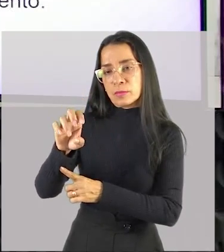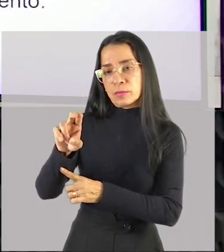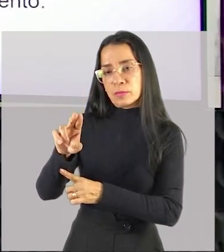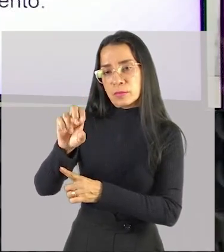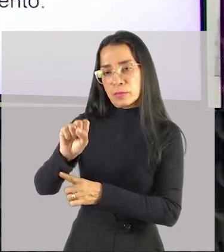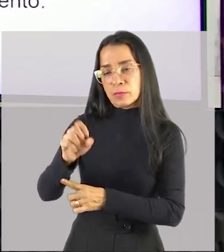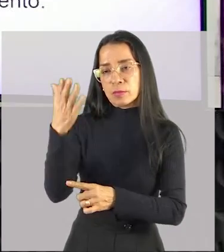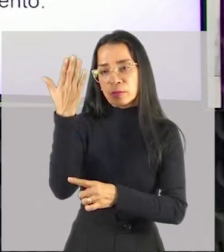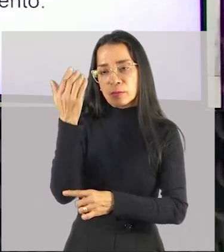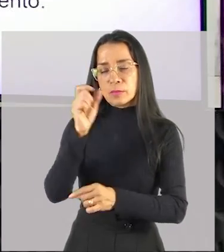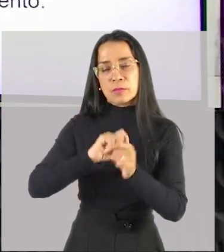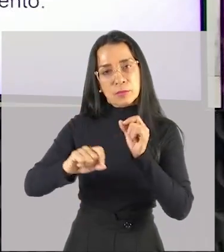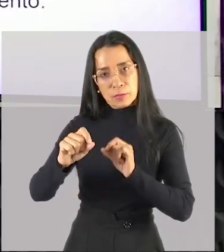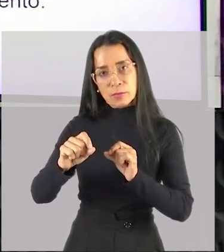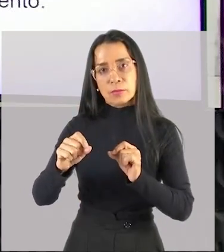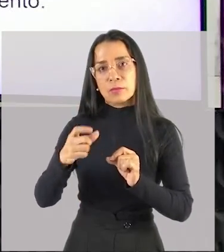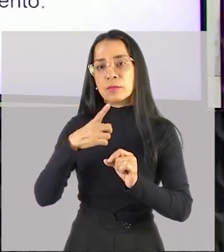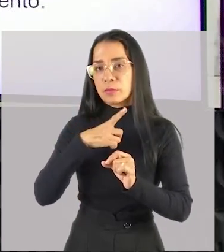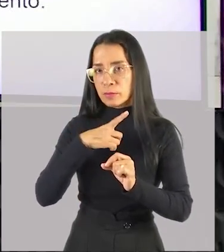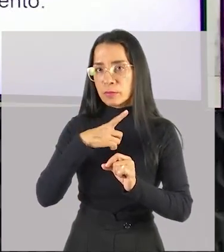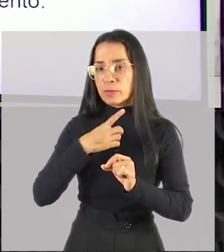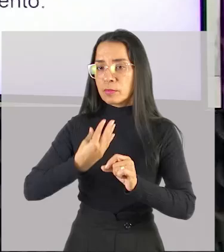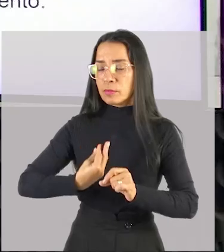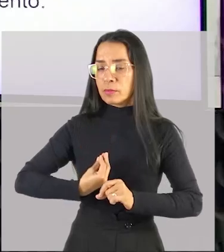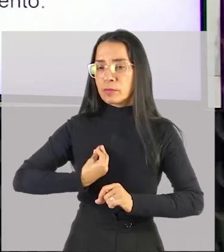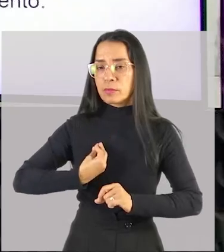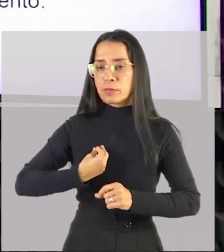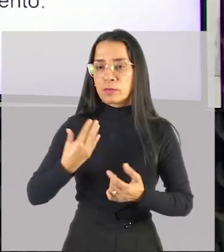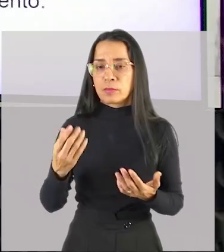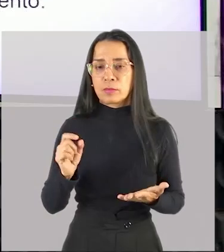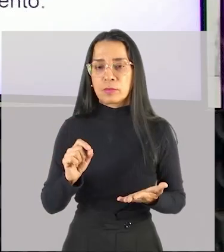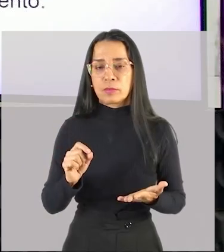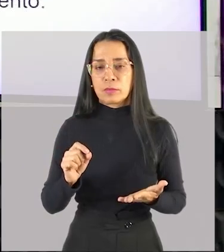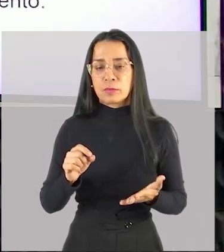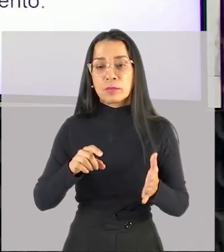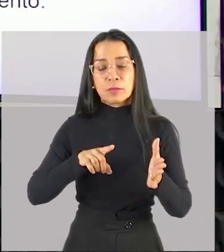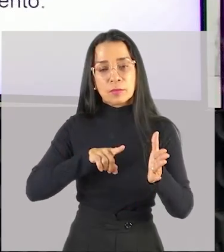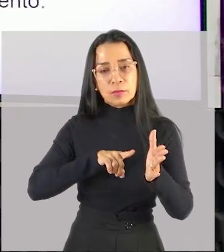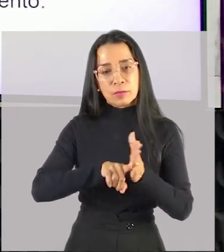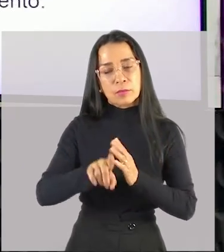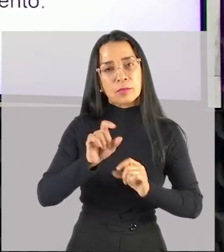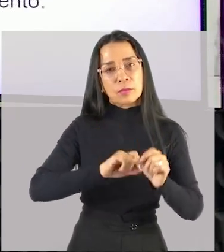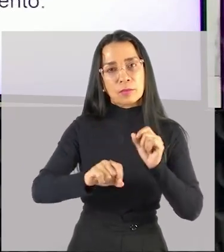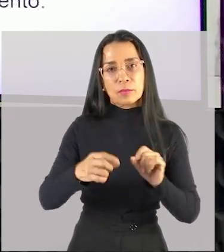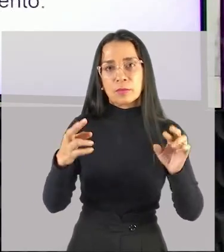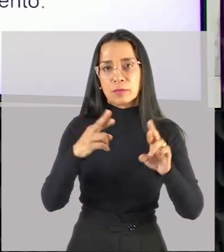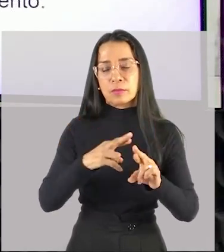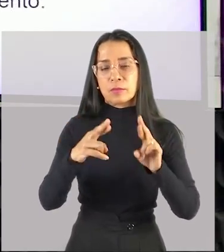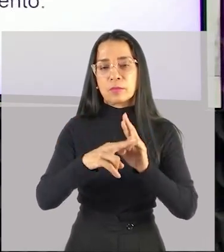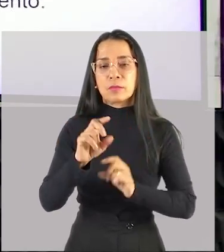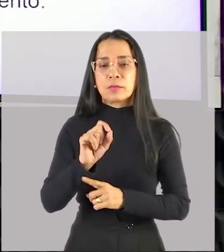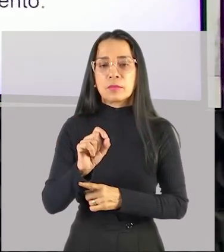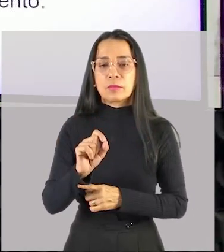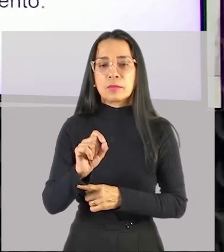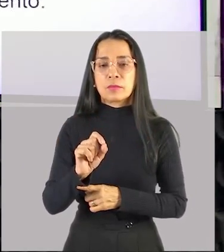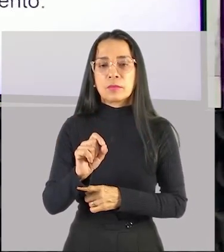imediato que Deus existe. Olha só, essa questão ela é uma questão sobre o